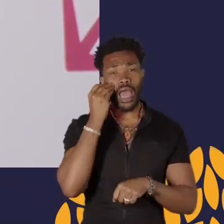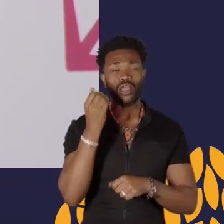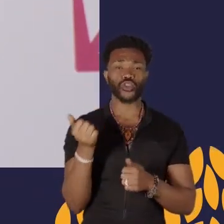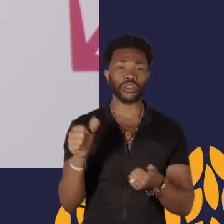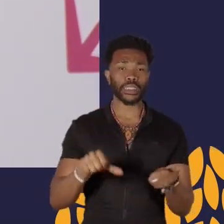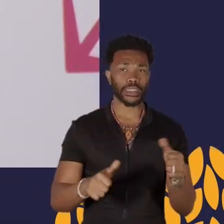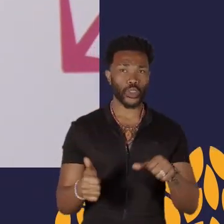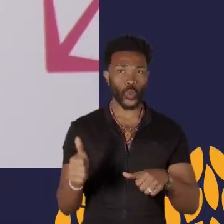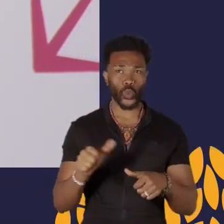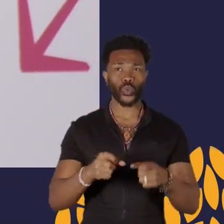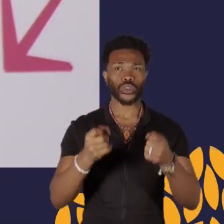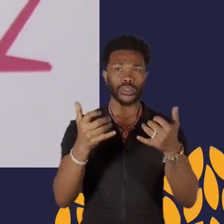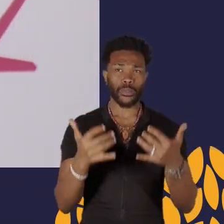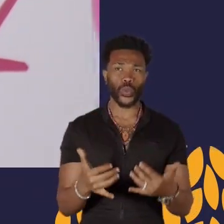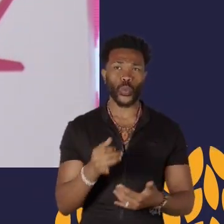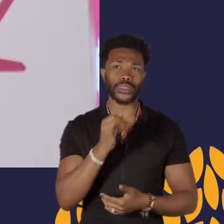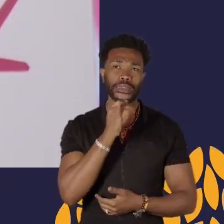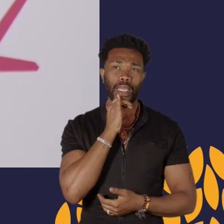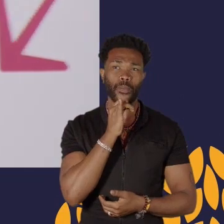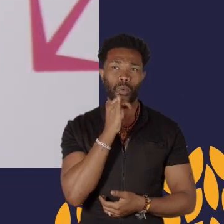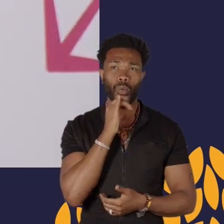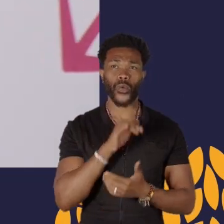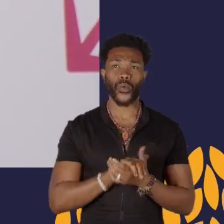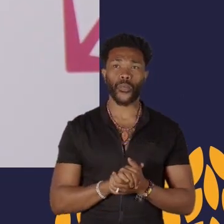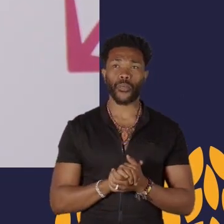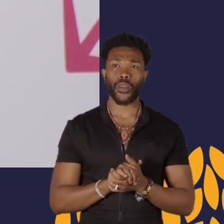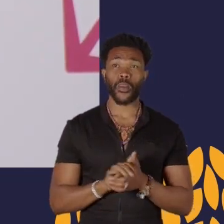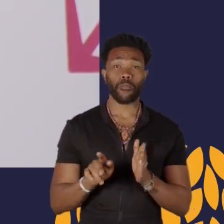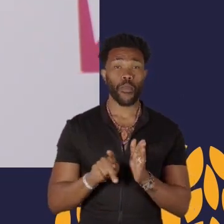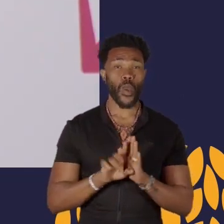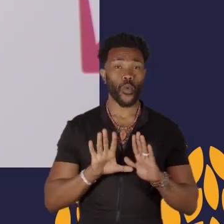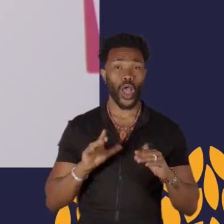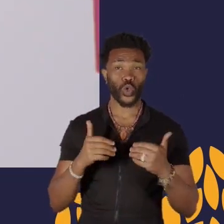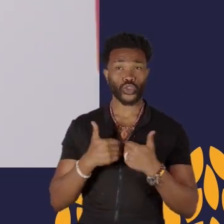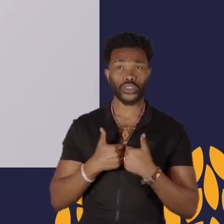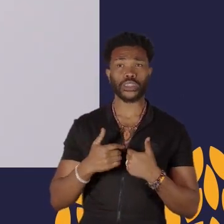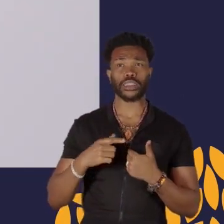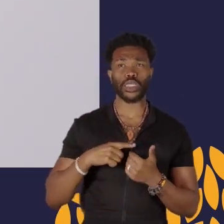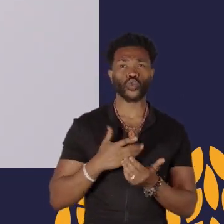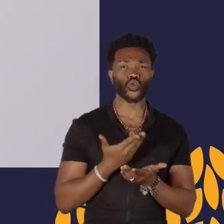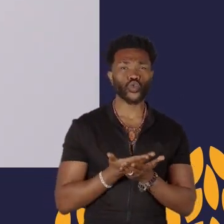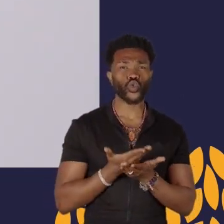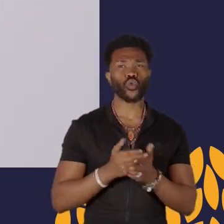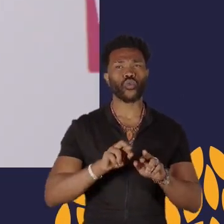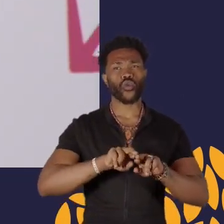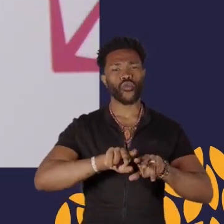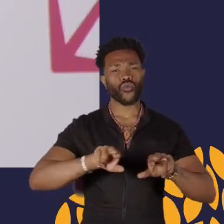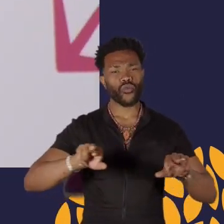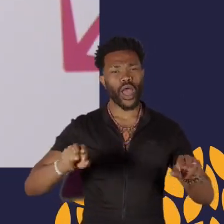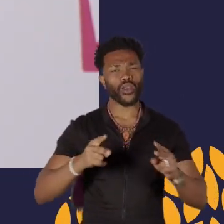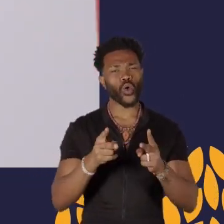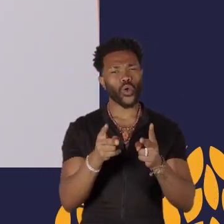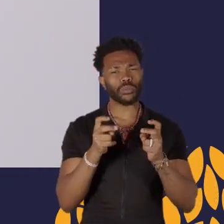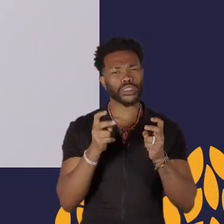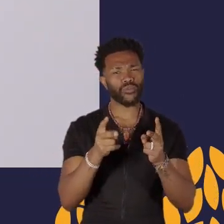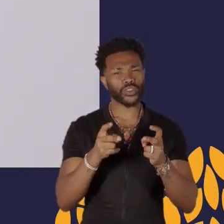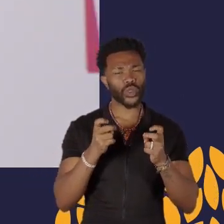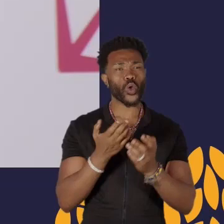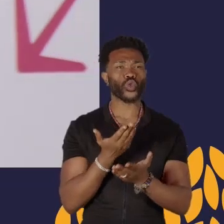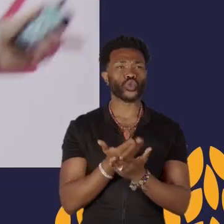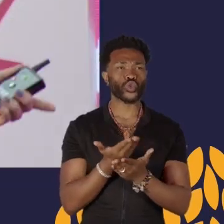com isso? O exemplo que eu falei dos transtorno do espectro autista. A gente tem vários estudos de caso, estudos observacionais,